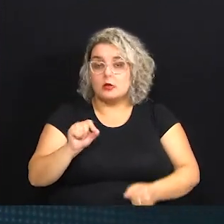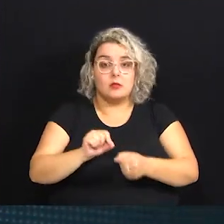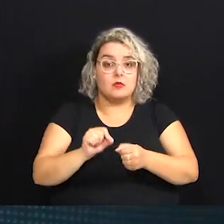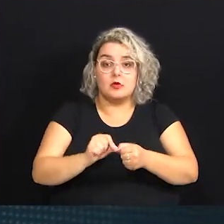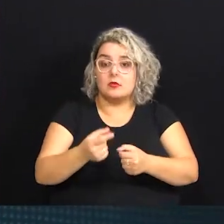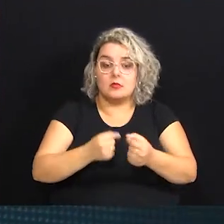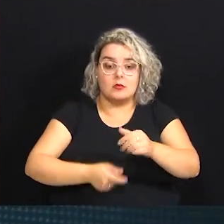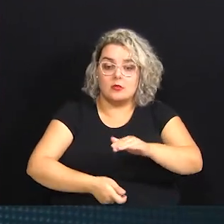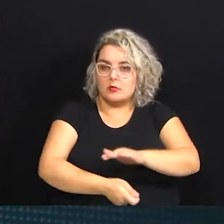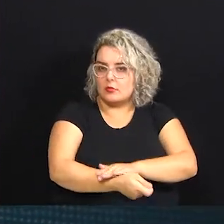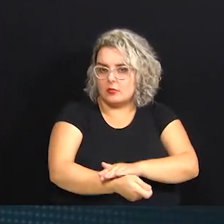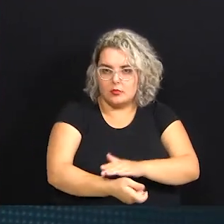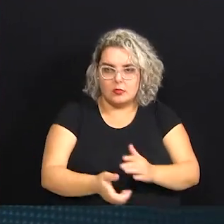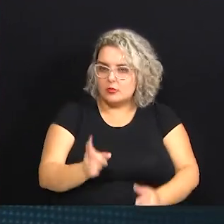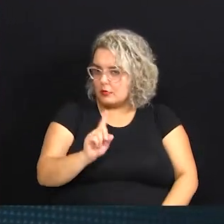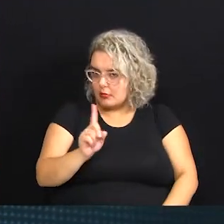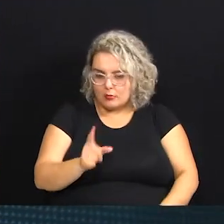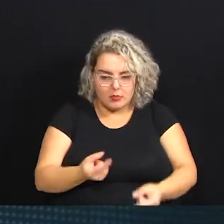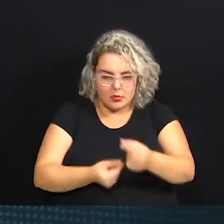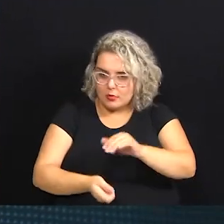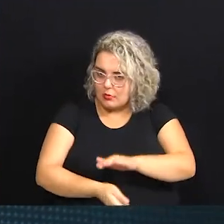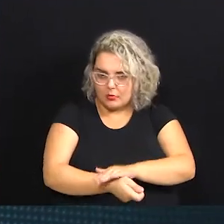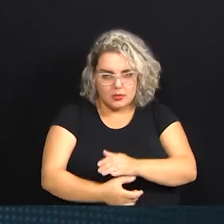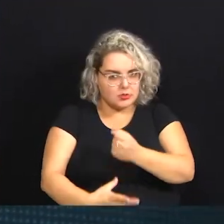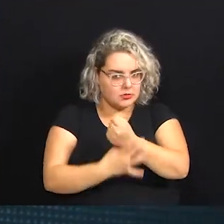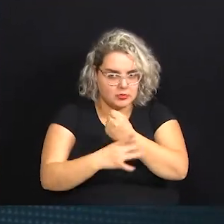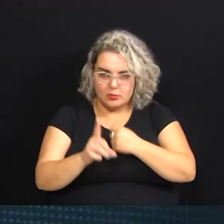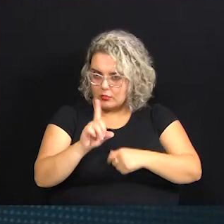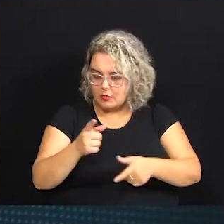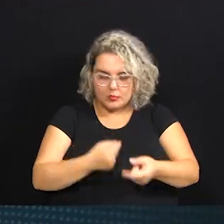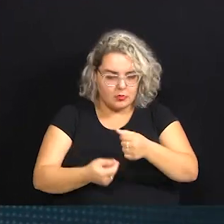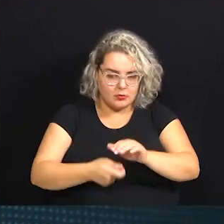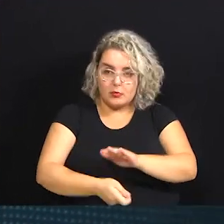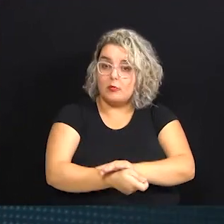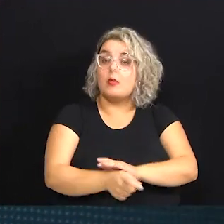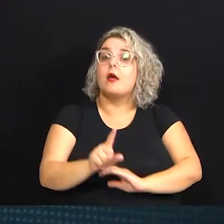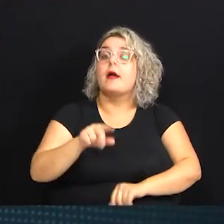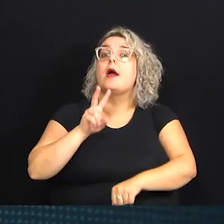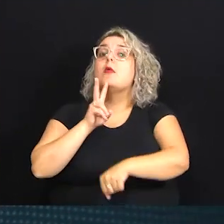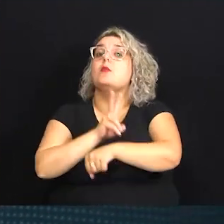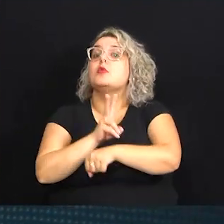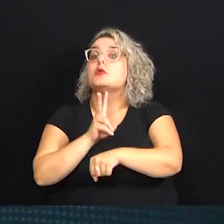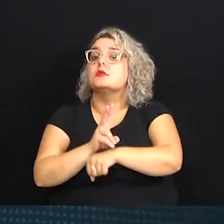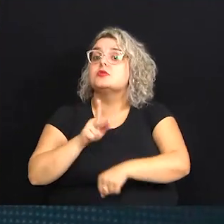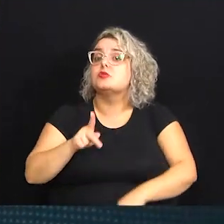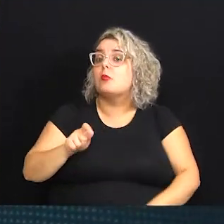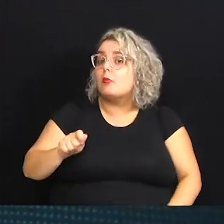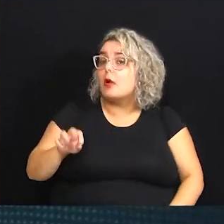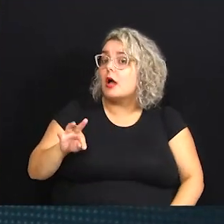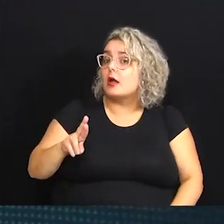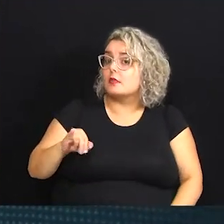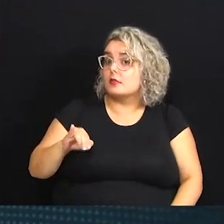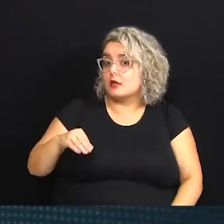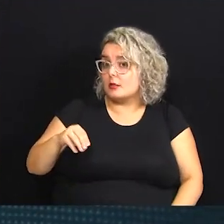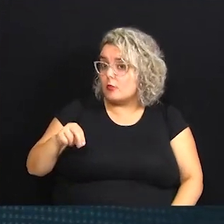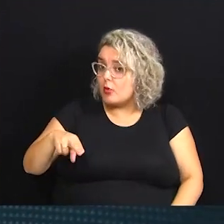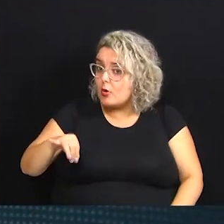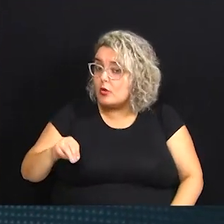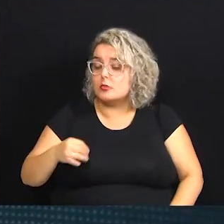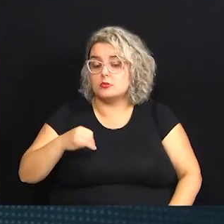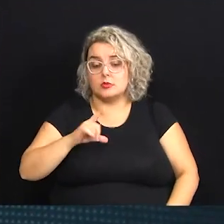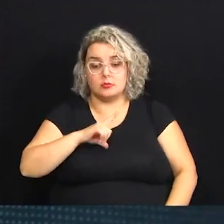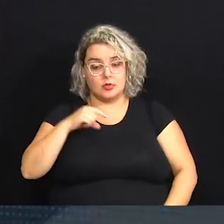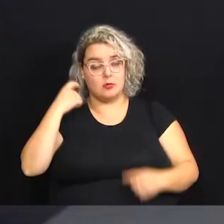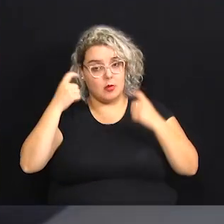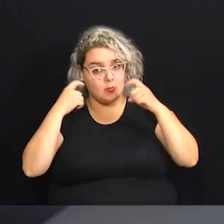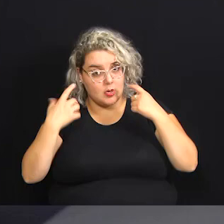um investimento. Seguro não é investimento. Seguro é proteção de patrimônio. Então, se eu tenho uma